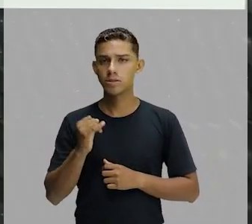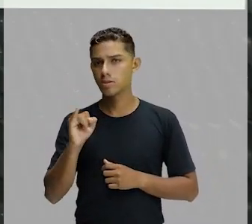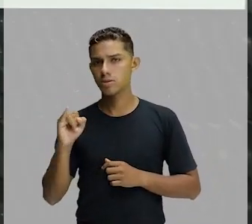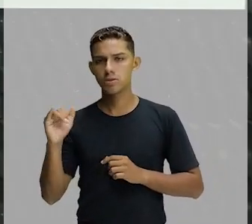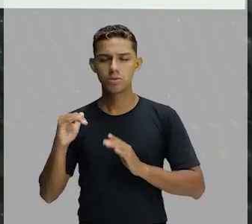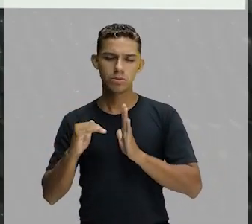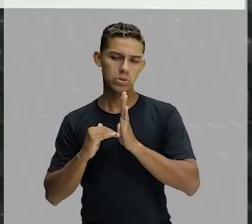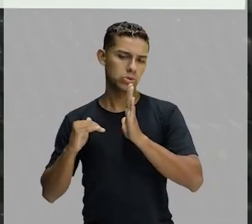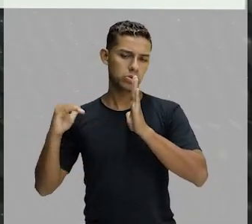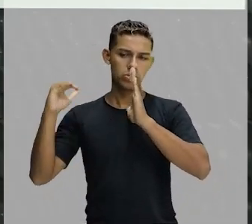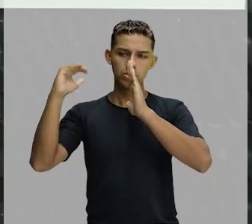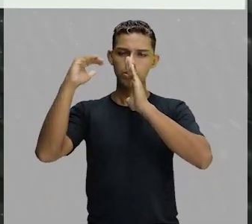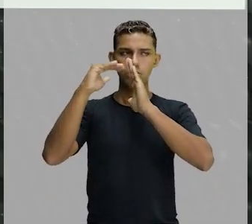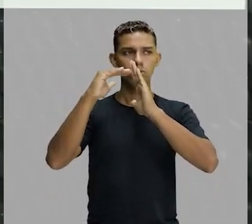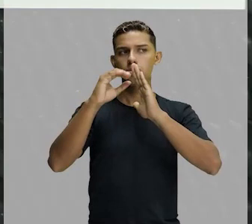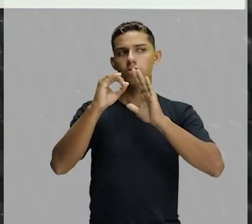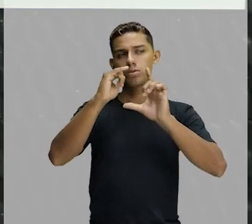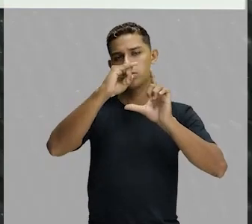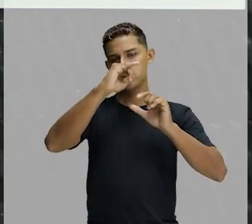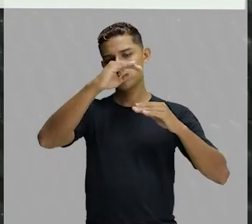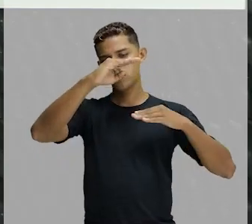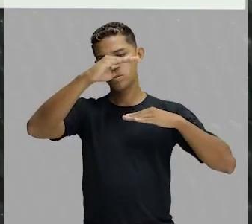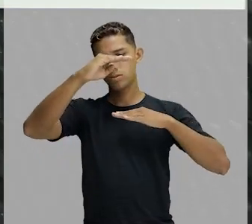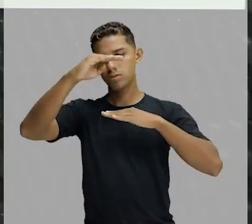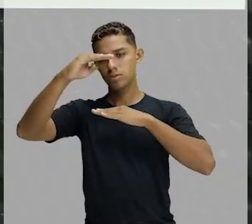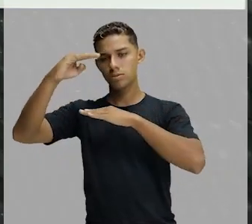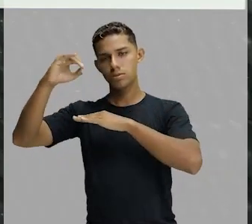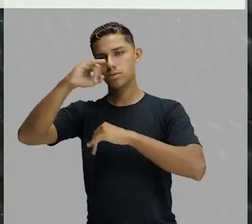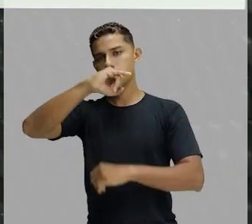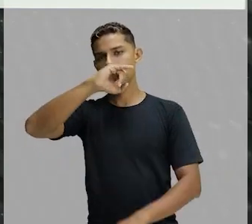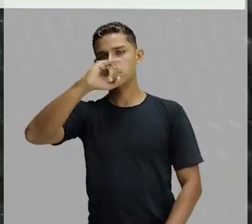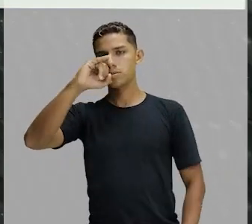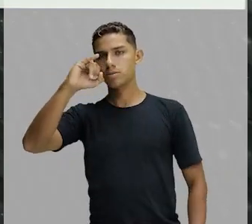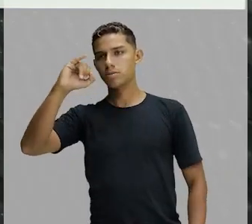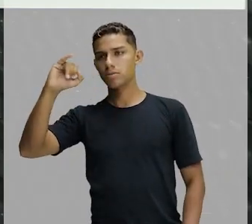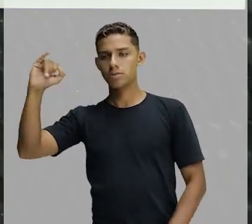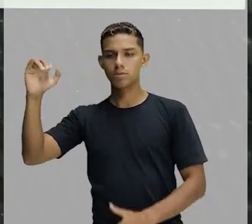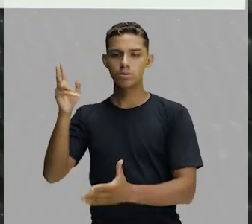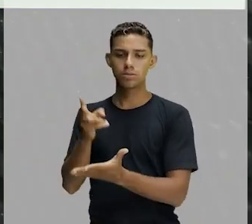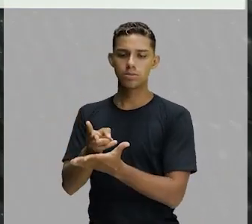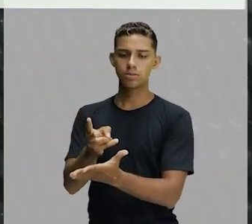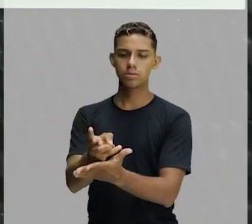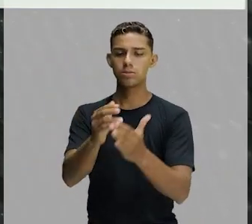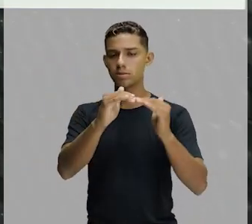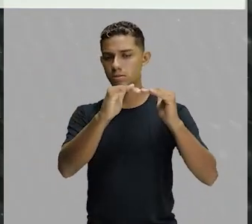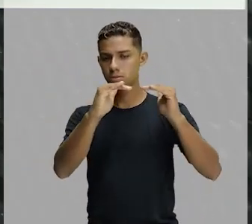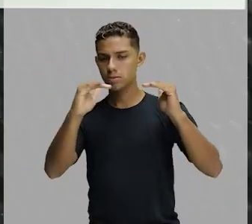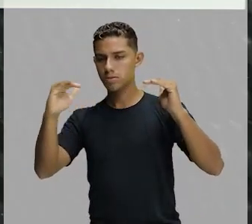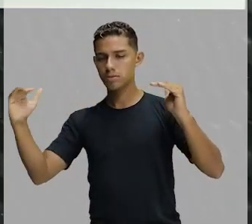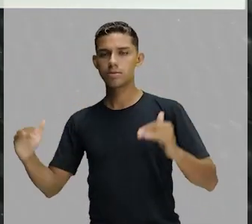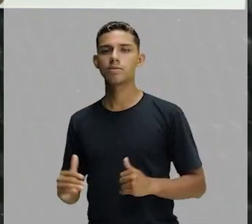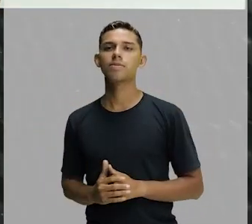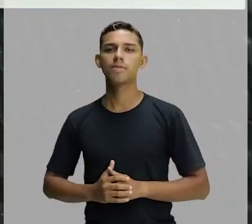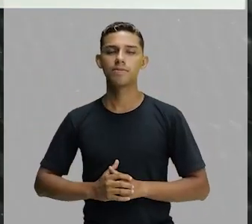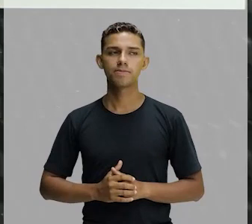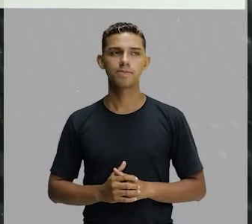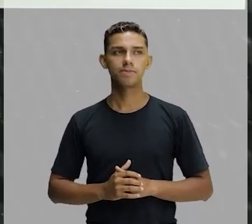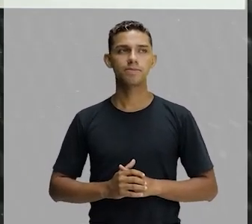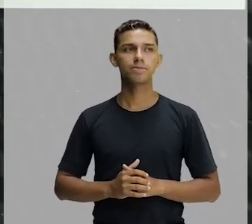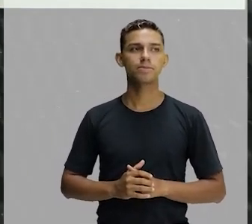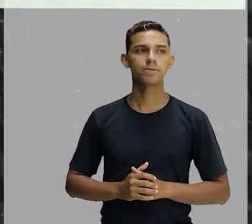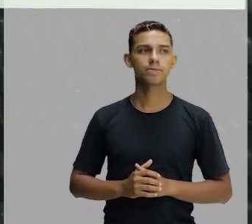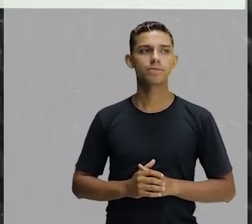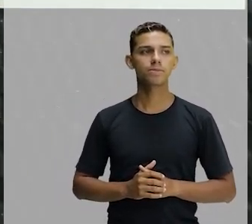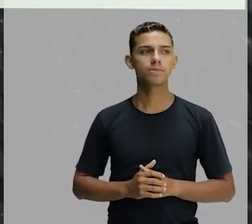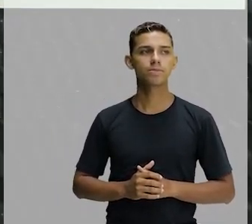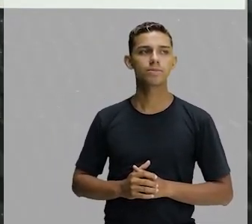você aumentar a intensidade luminosa ou não, essa taxa de fotossíntese vai permanecer a mesma, beleza? Então, de